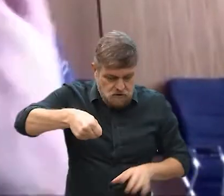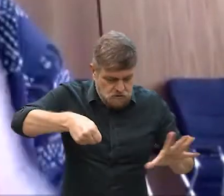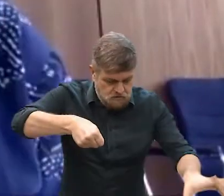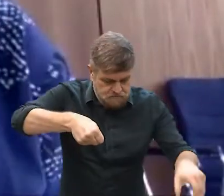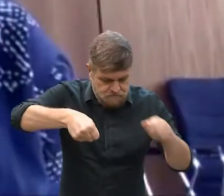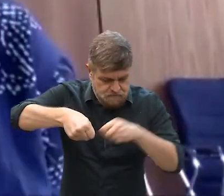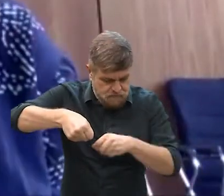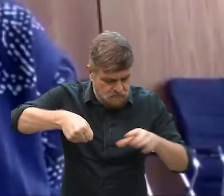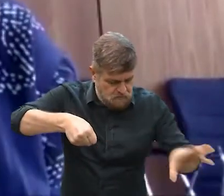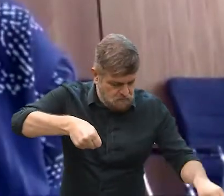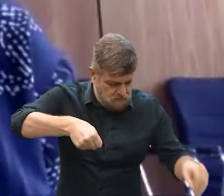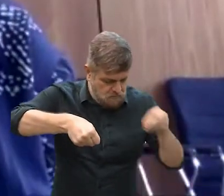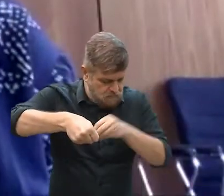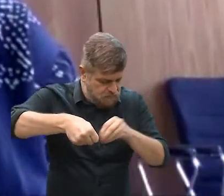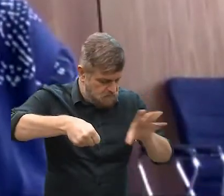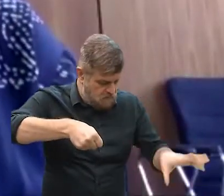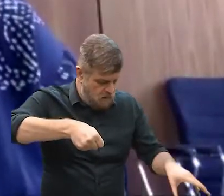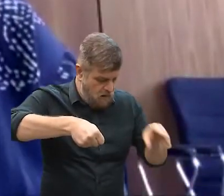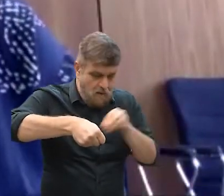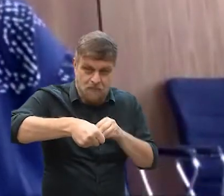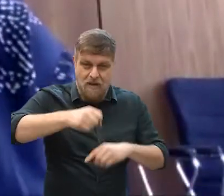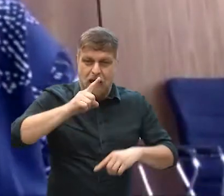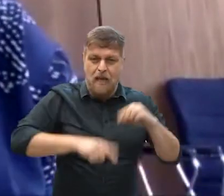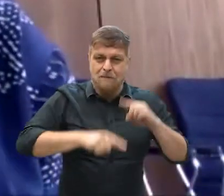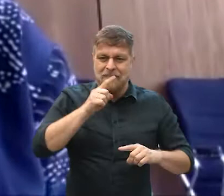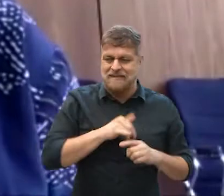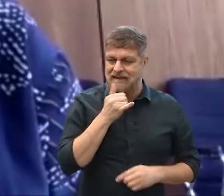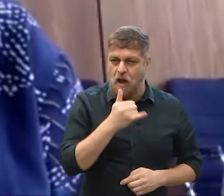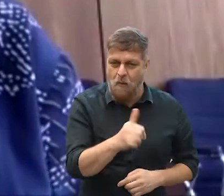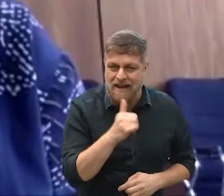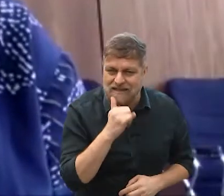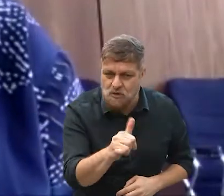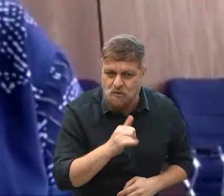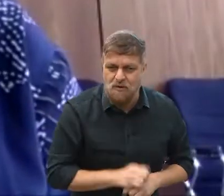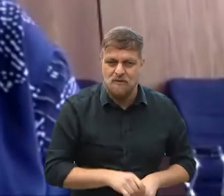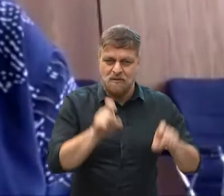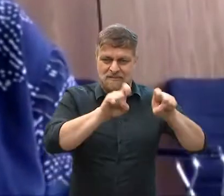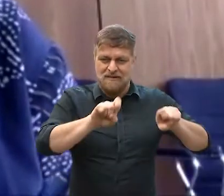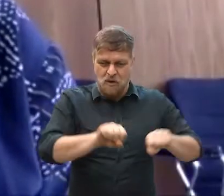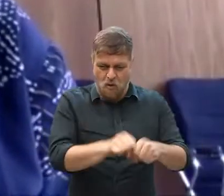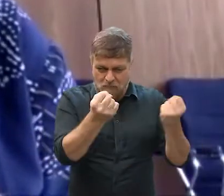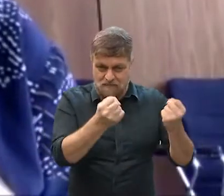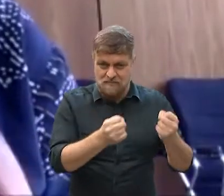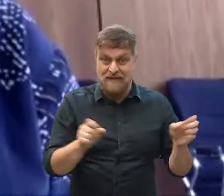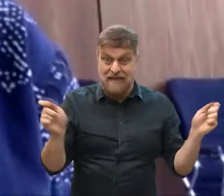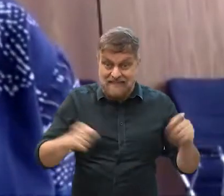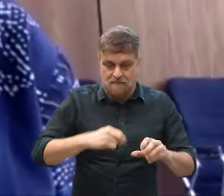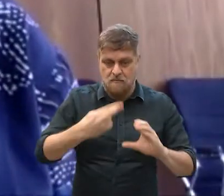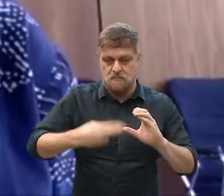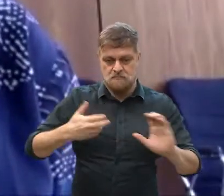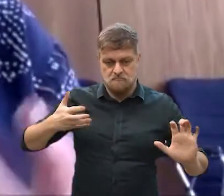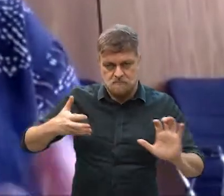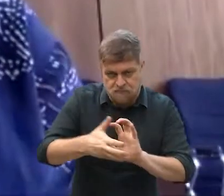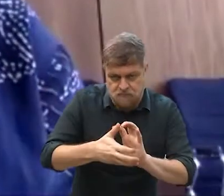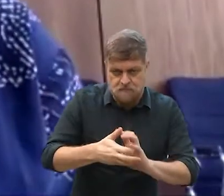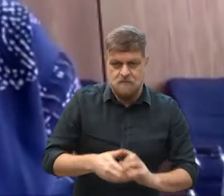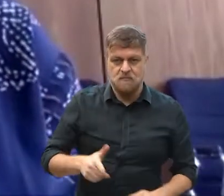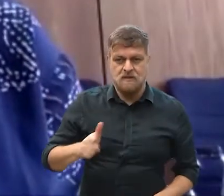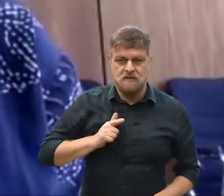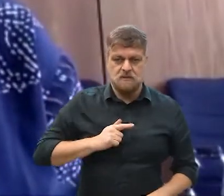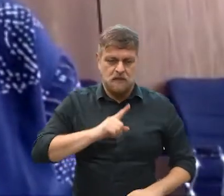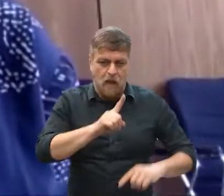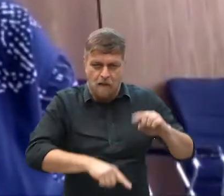recolher esses materiais das ruas. Sempre materiais eletrônicos e materiais também recicláveis. Claro, todos aqueles